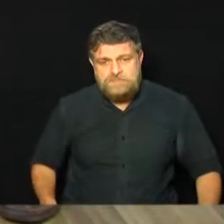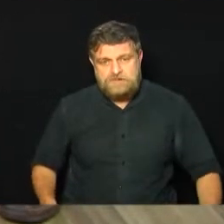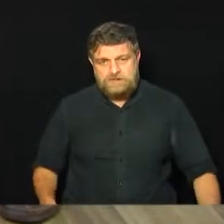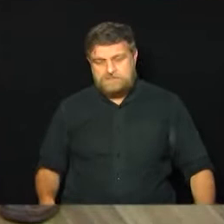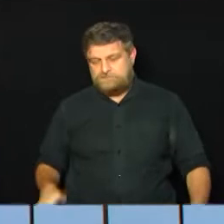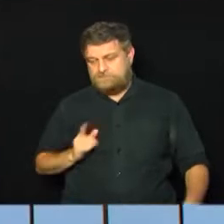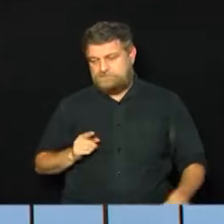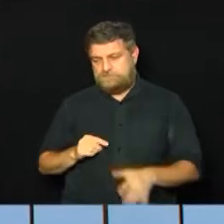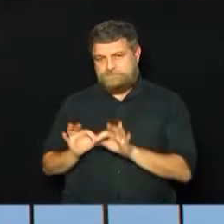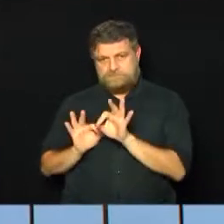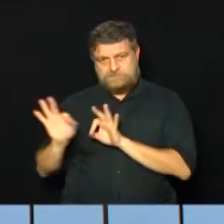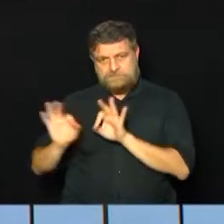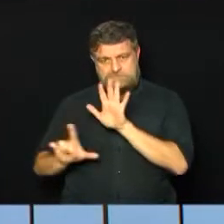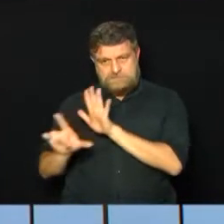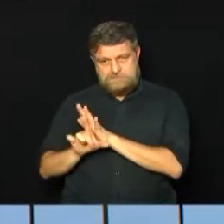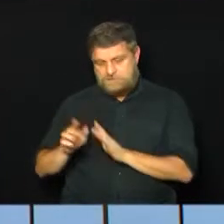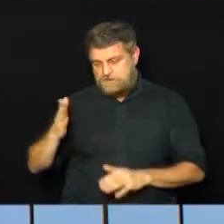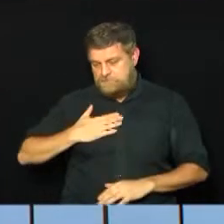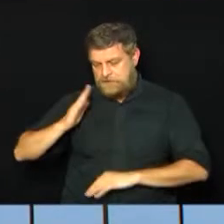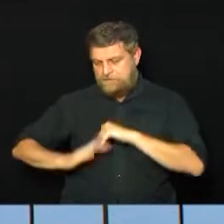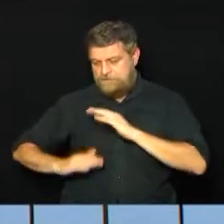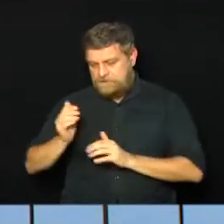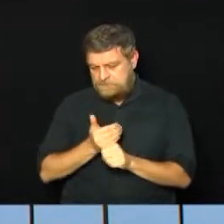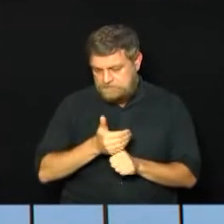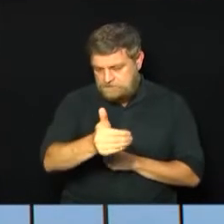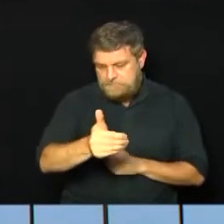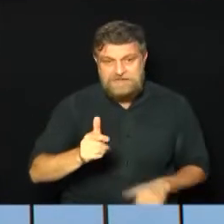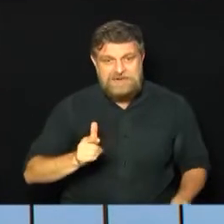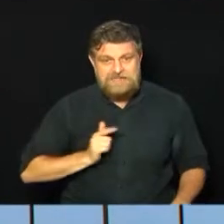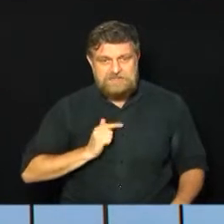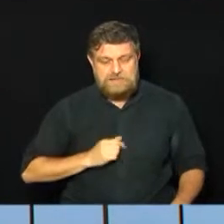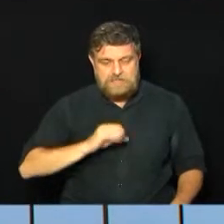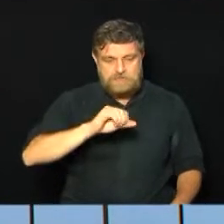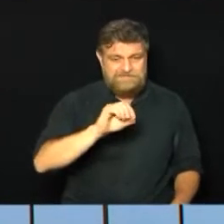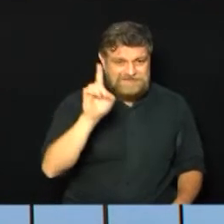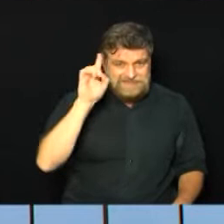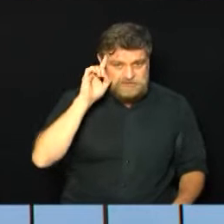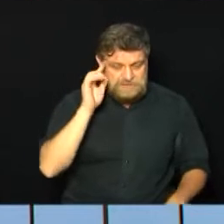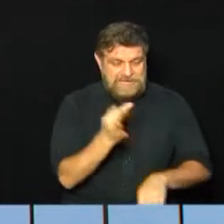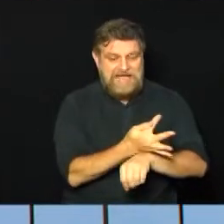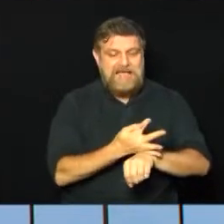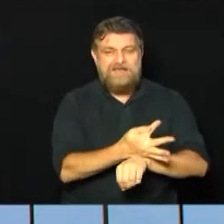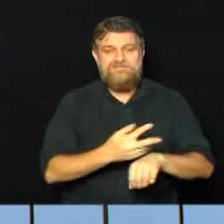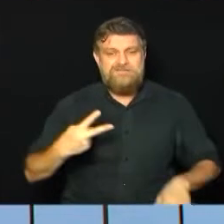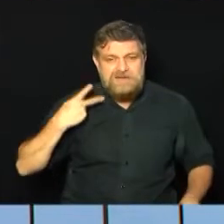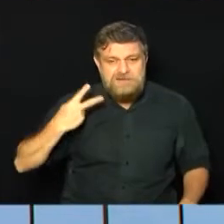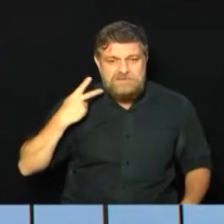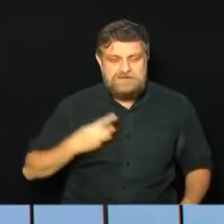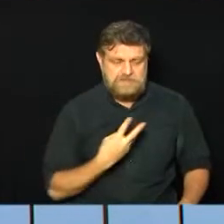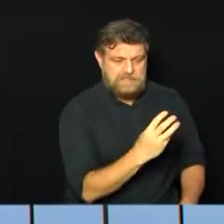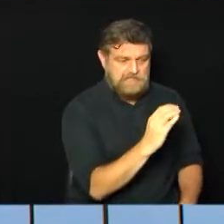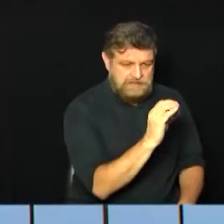fiz um projeto no começo do mandato de acabar com o recesso parlamentar de 90 dias que nós temos hoje. Nós temos 30